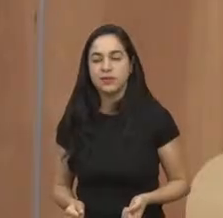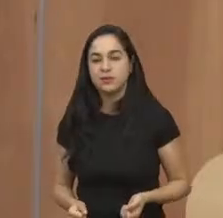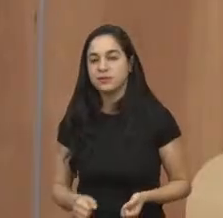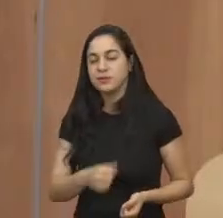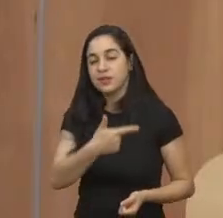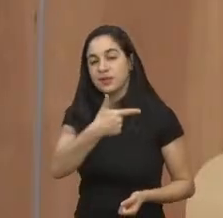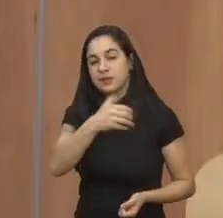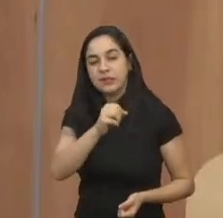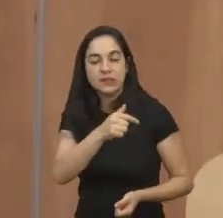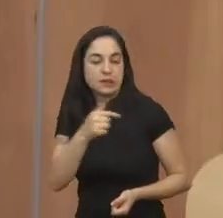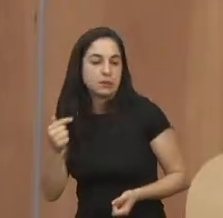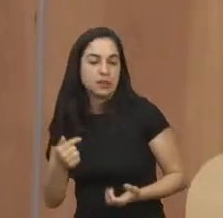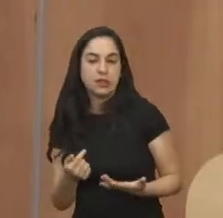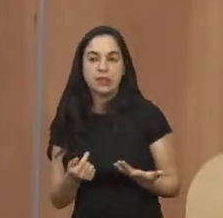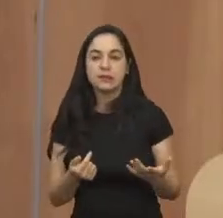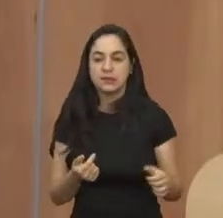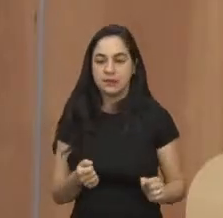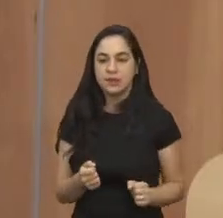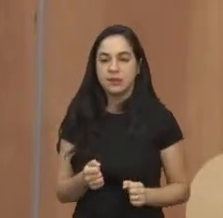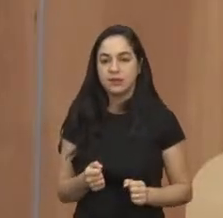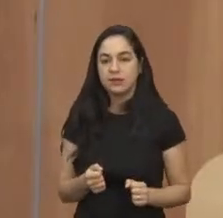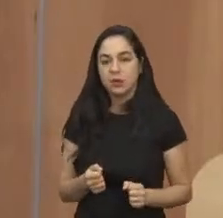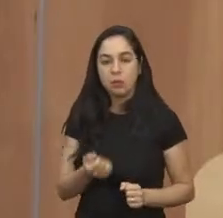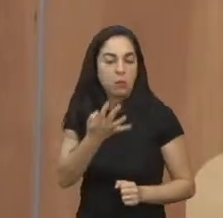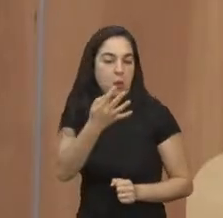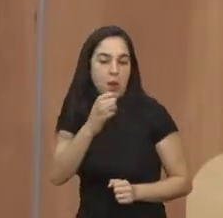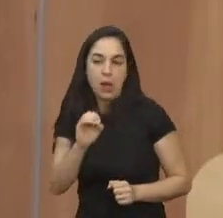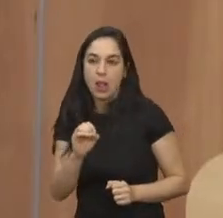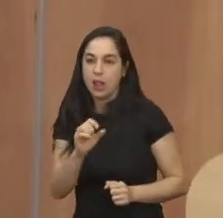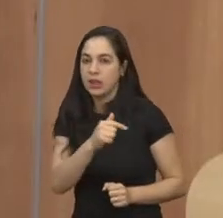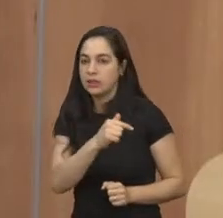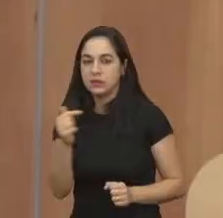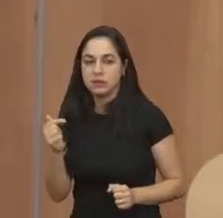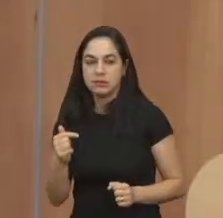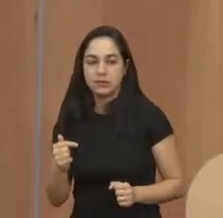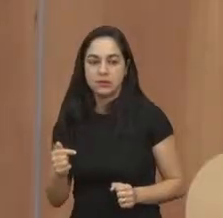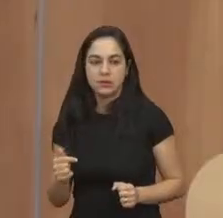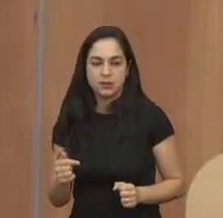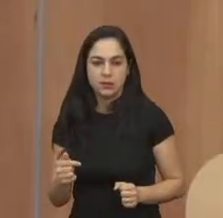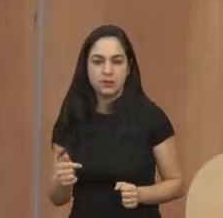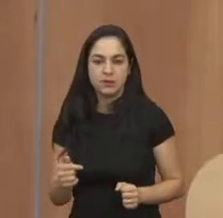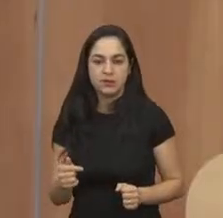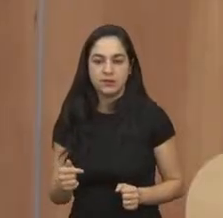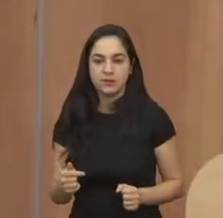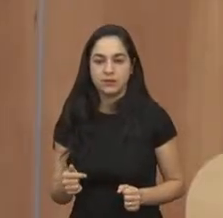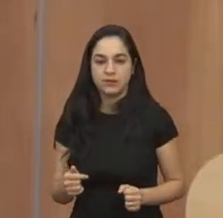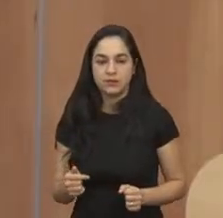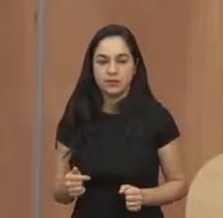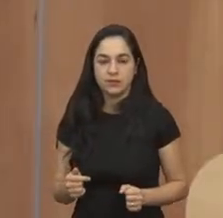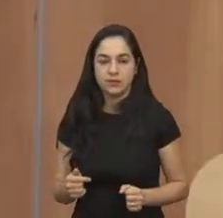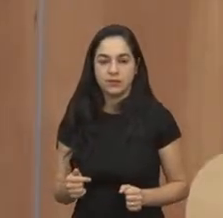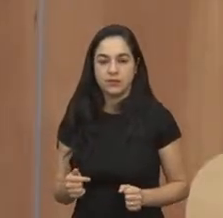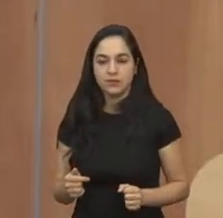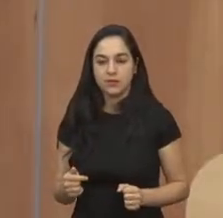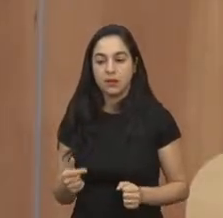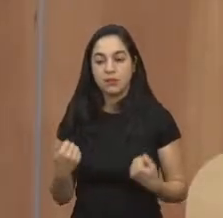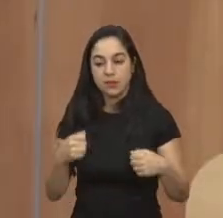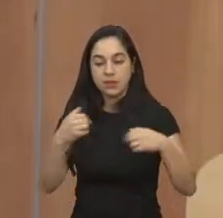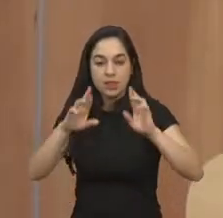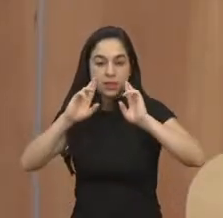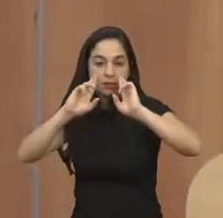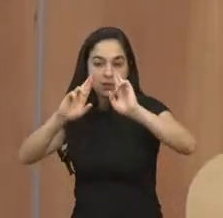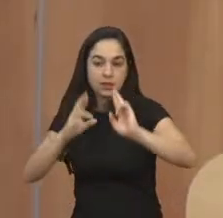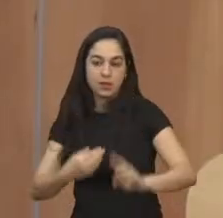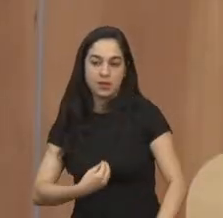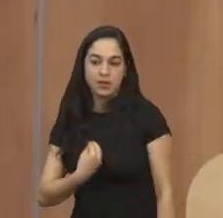ou 40 semanas, que é o período total, geralmente, 42 semanas, ela foi mãe. Então, ali tem que ter um respeito à vida. E